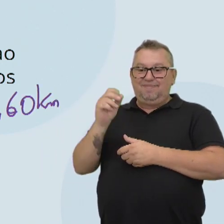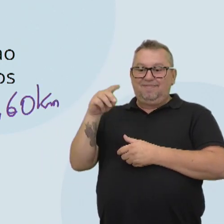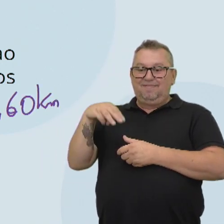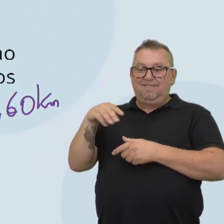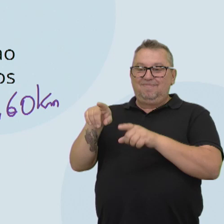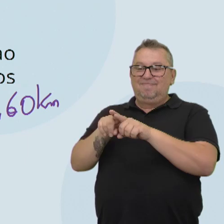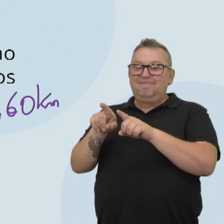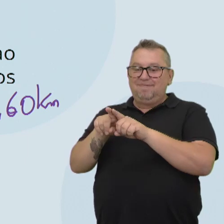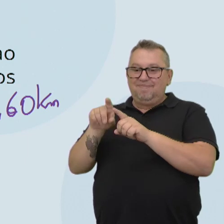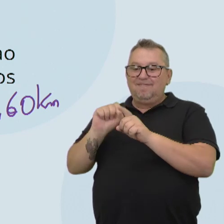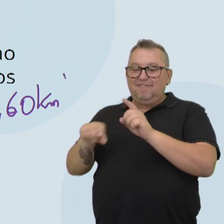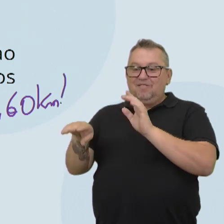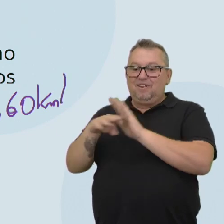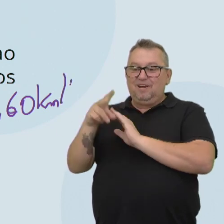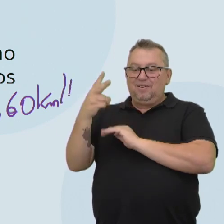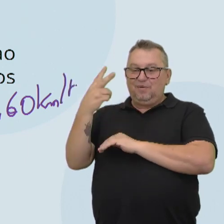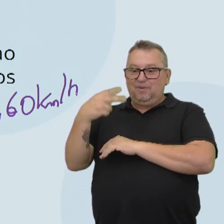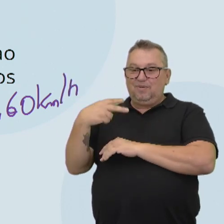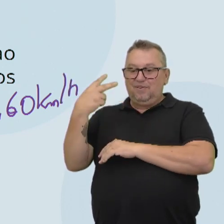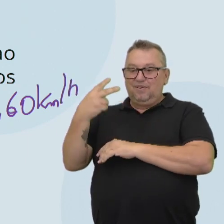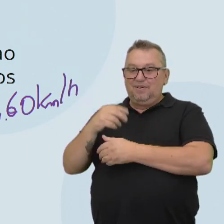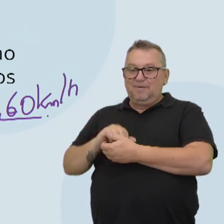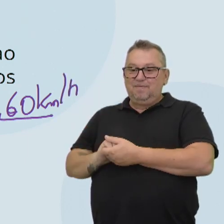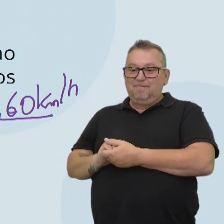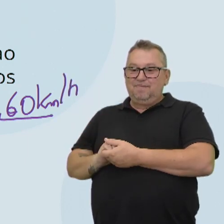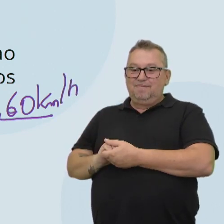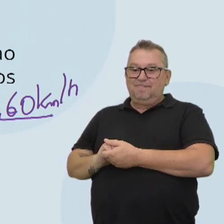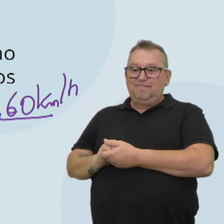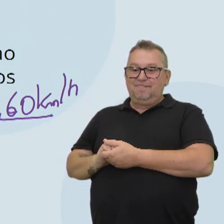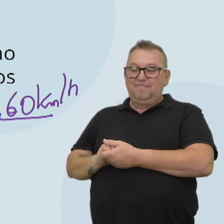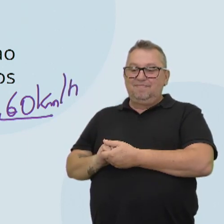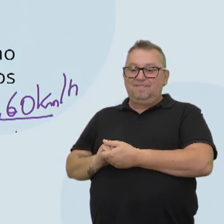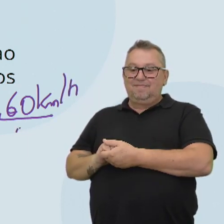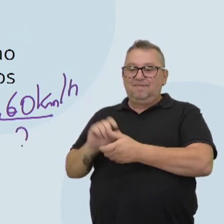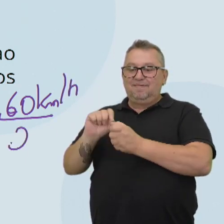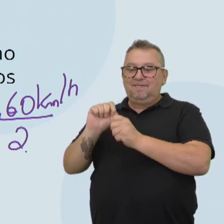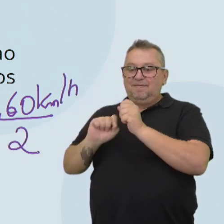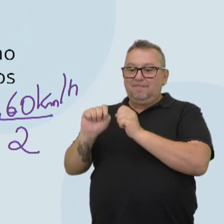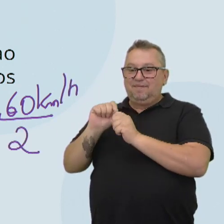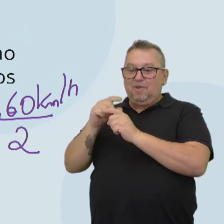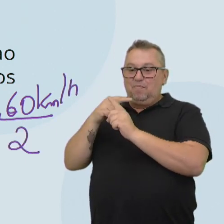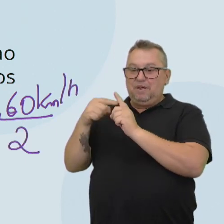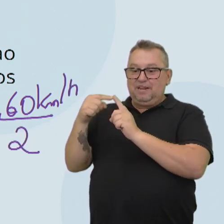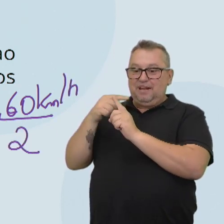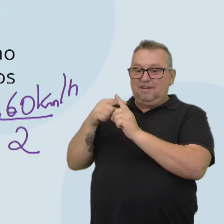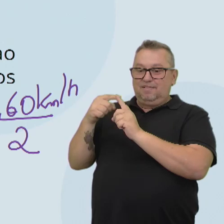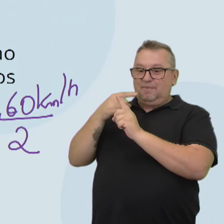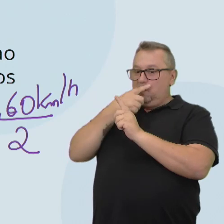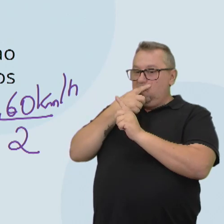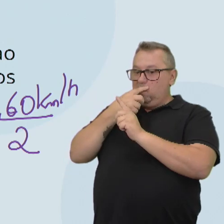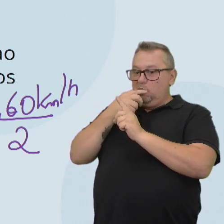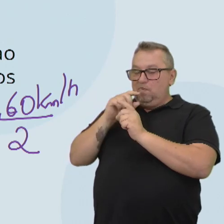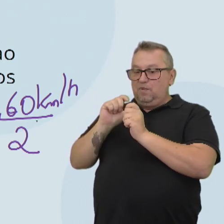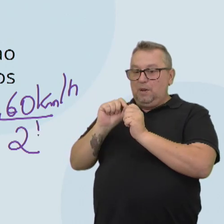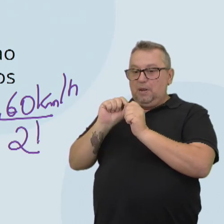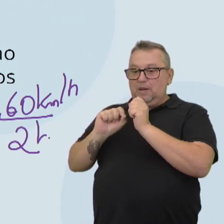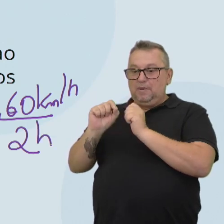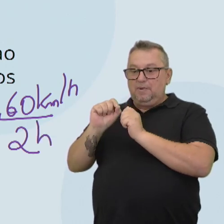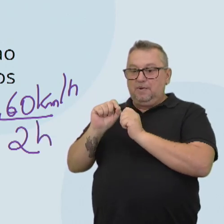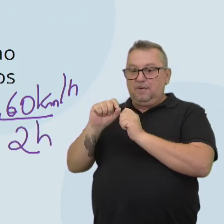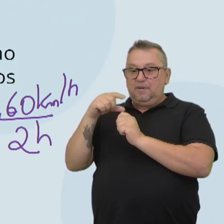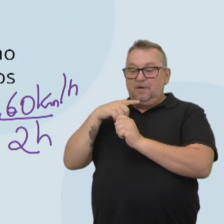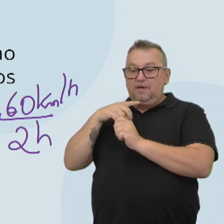vai subir na chegar Livres. ele vai chegar em 2 horas, né? Então, eu quero saber em que horas. Vai ter que ser metade, né? Isso, vai chegar em 2 horas. E aí a gente tem essa